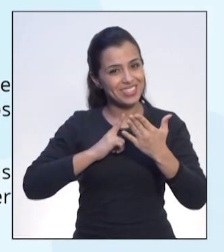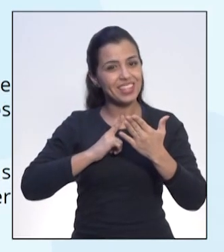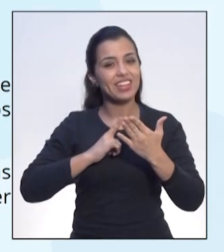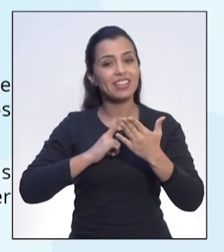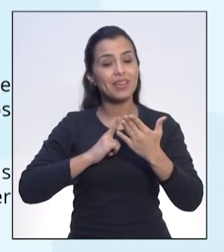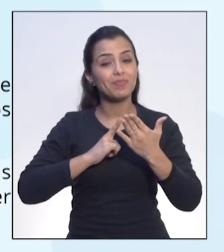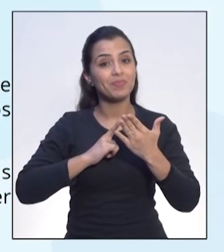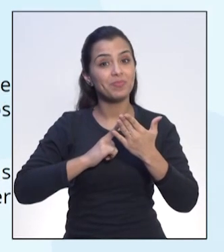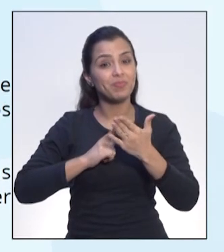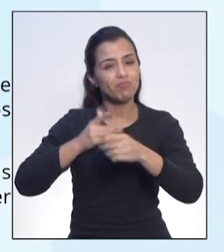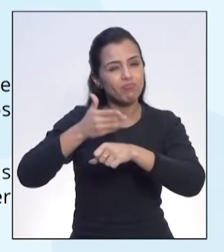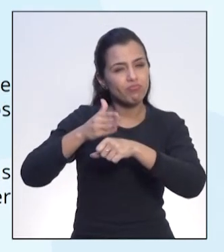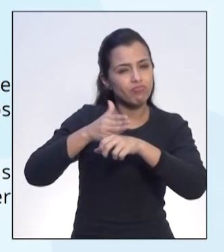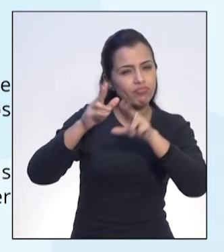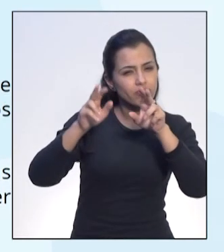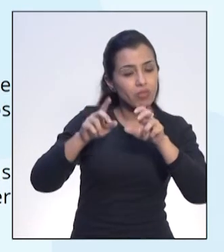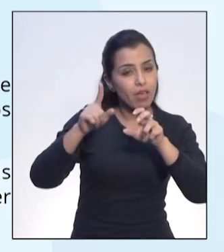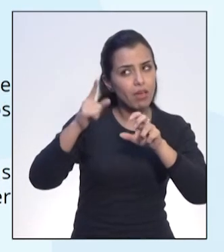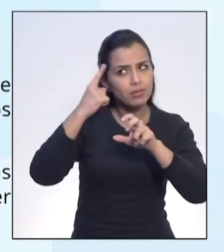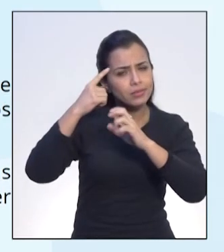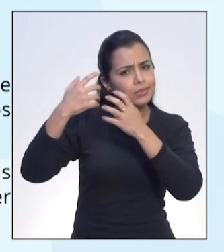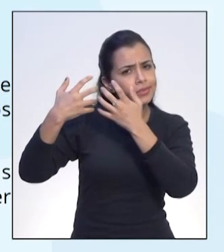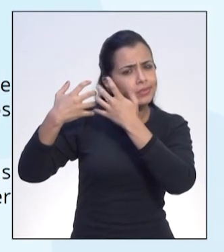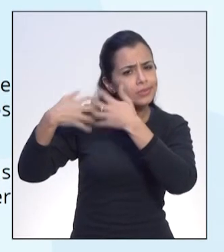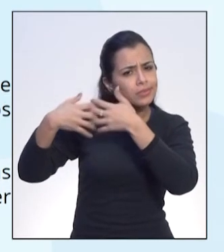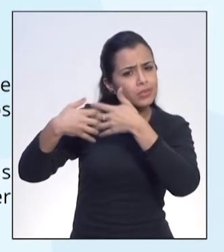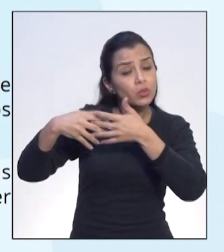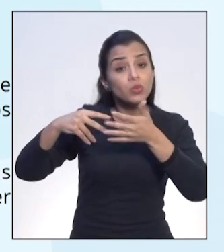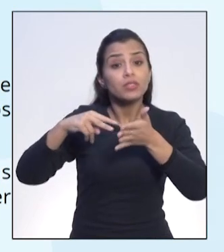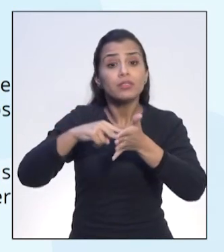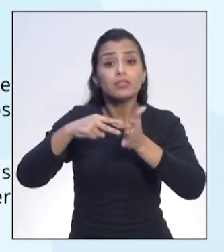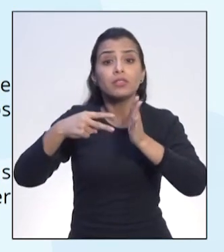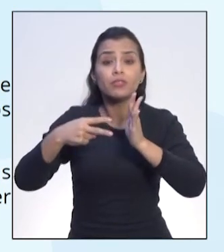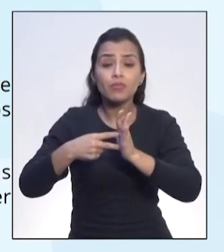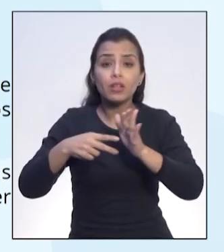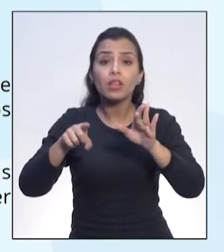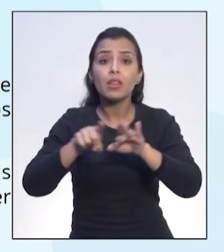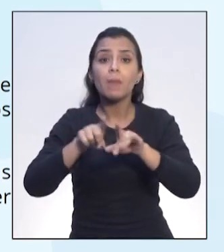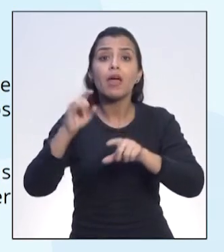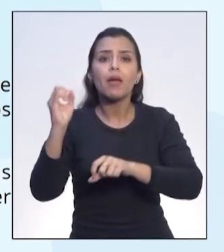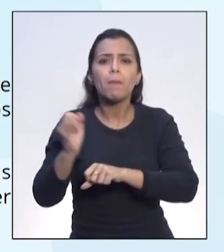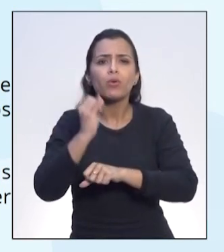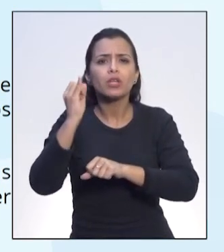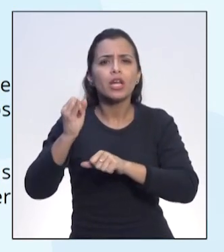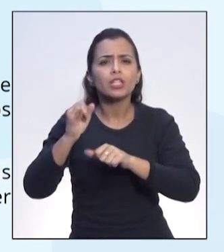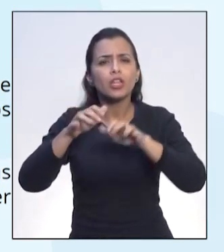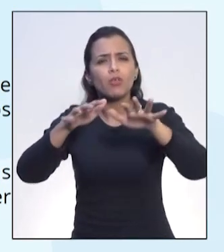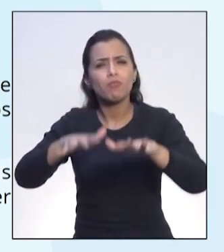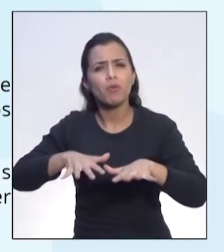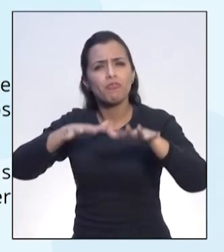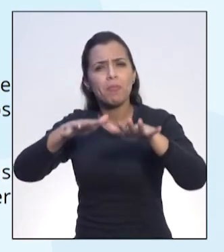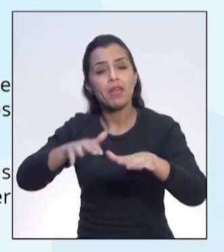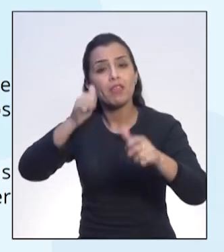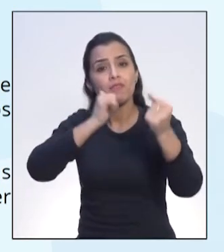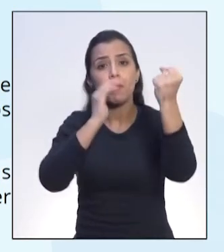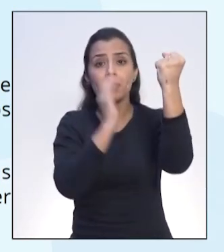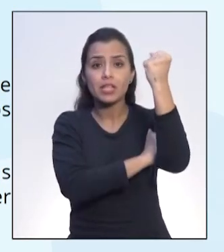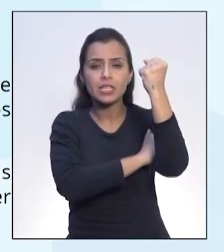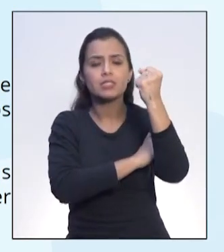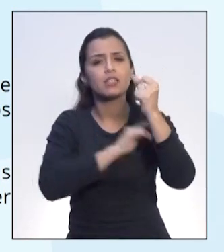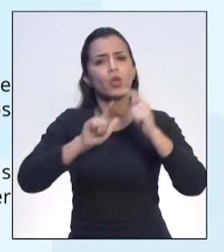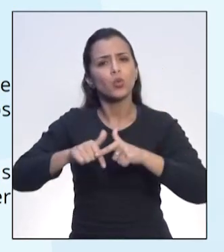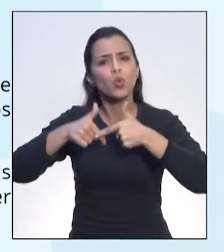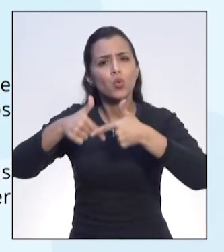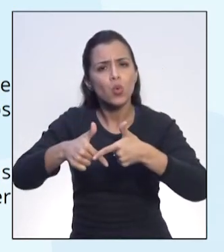habilidade estabelecer uma reflexão sobre o significado e a importância do movimento feminista na luta pelos direitos